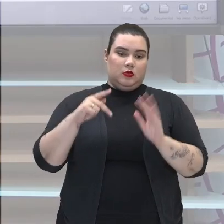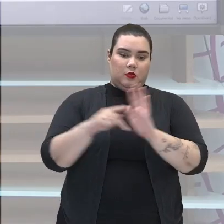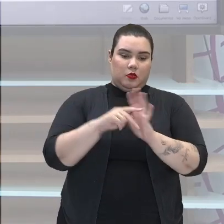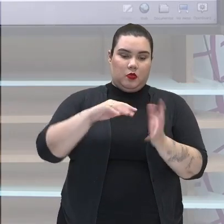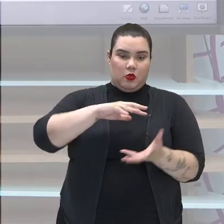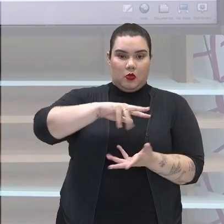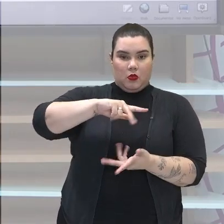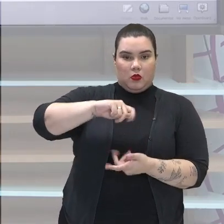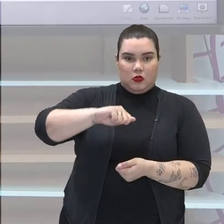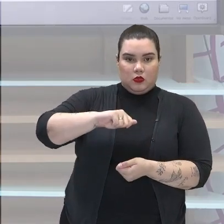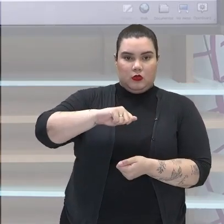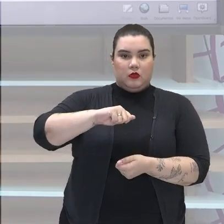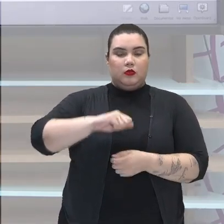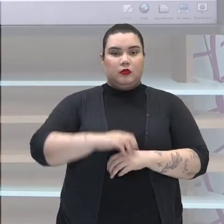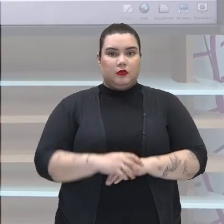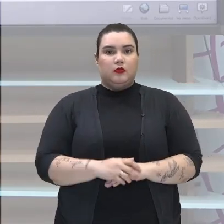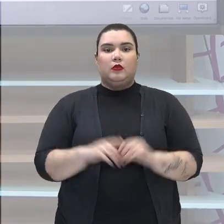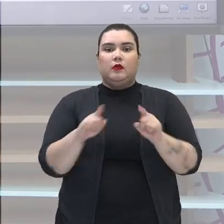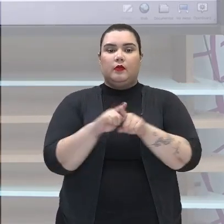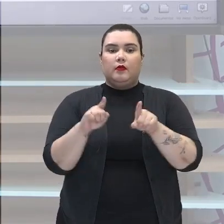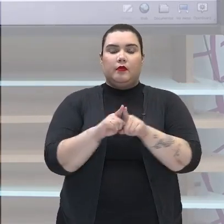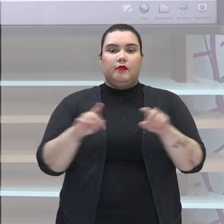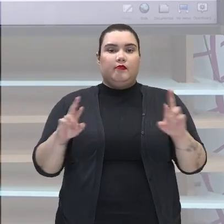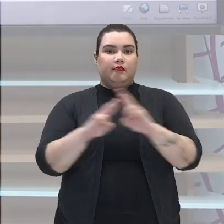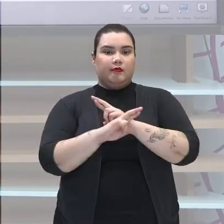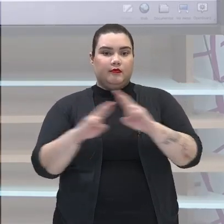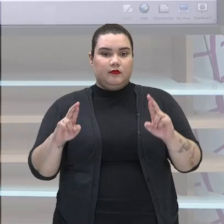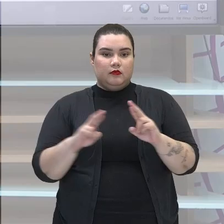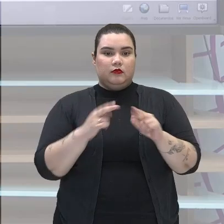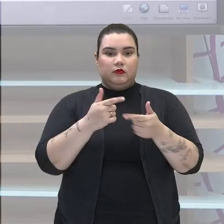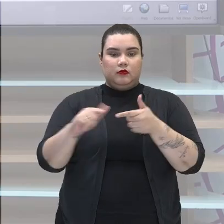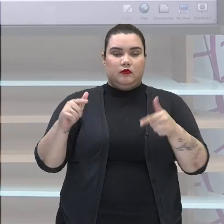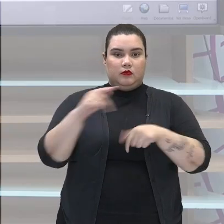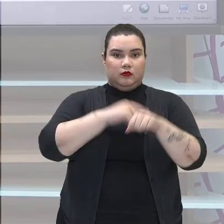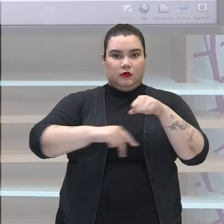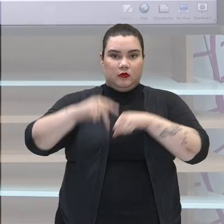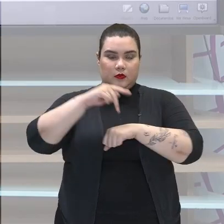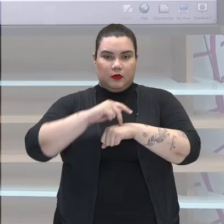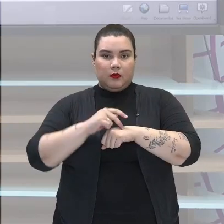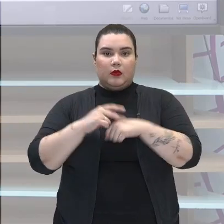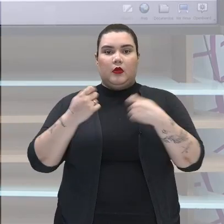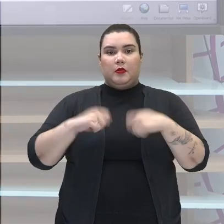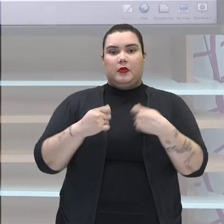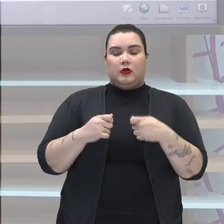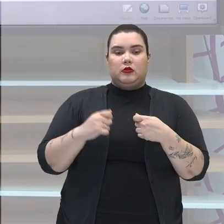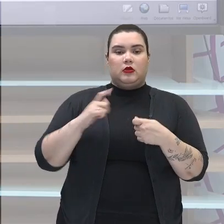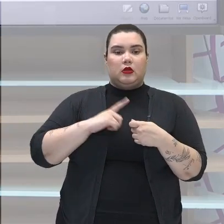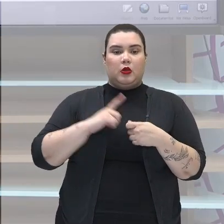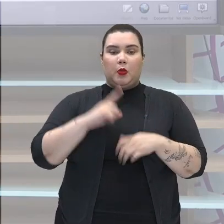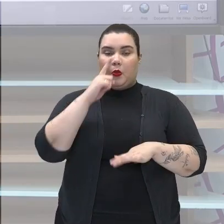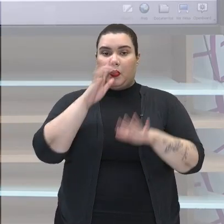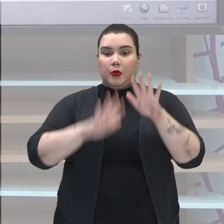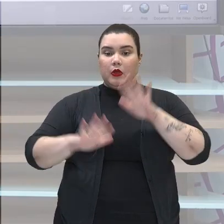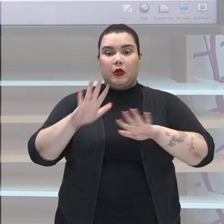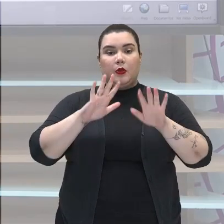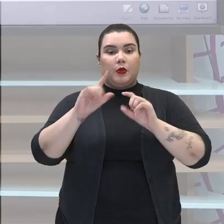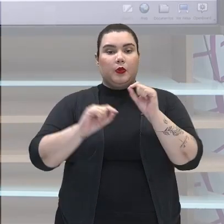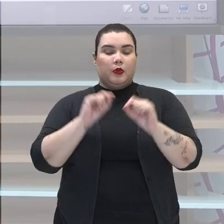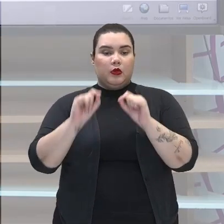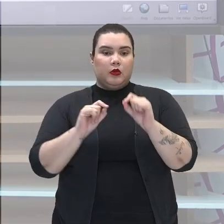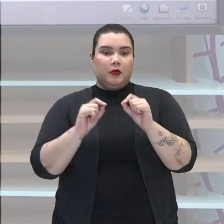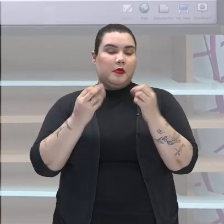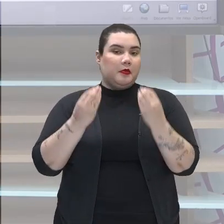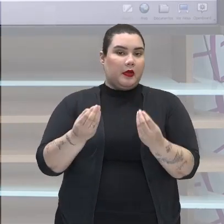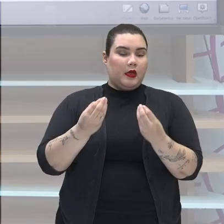né, no globo terrestre, de relações entre países, nós temos que ter muito cuidado para o